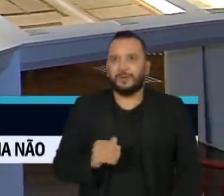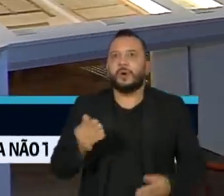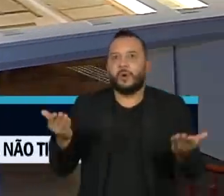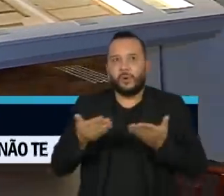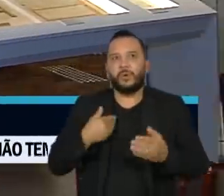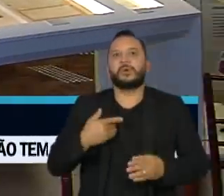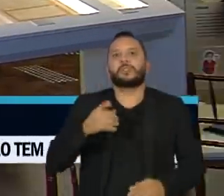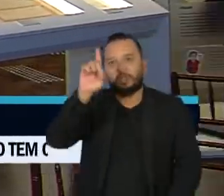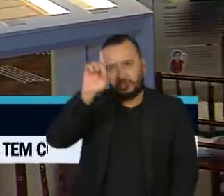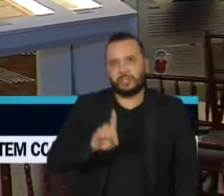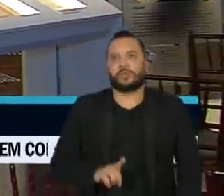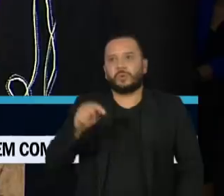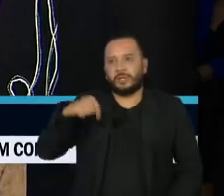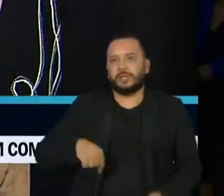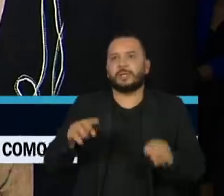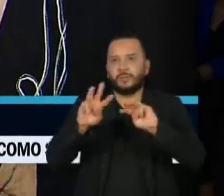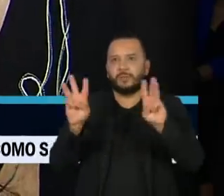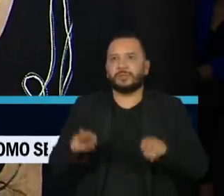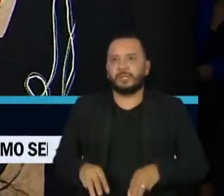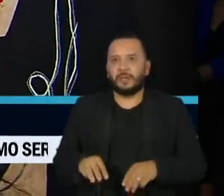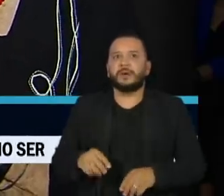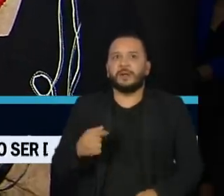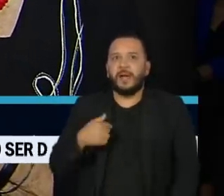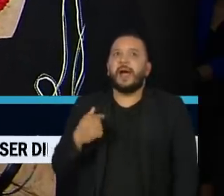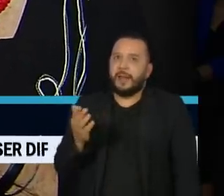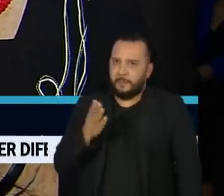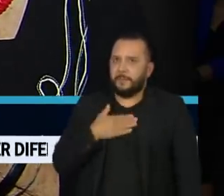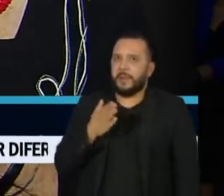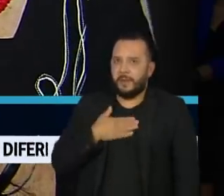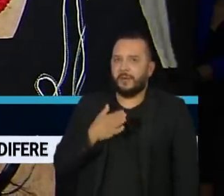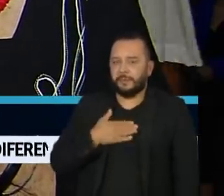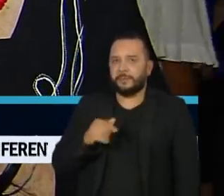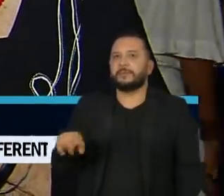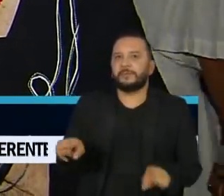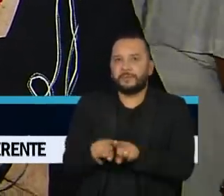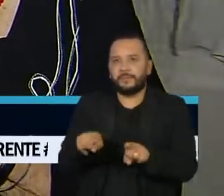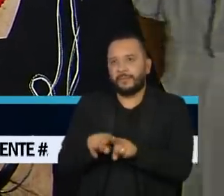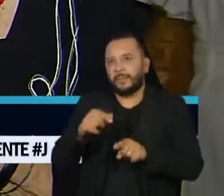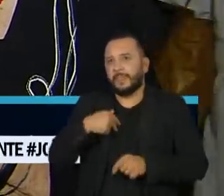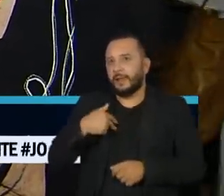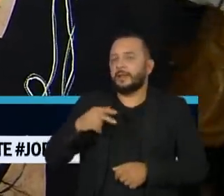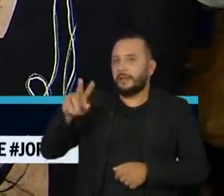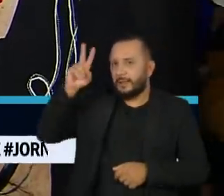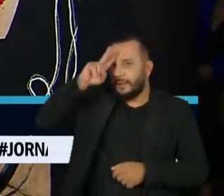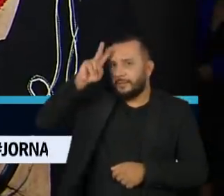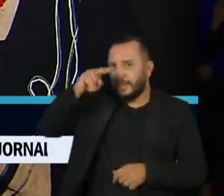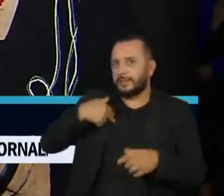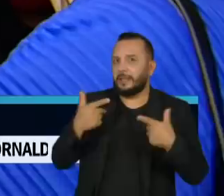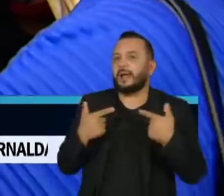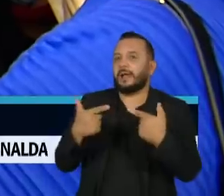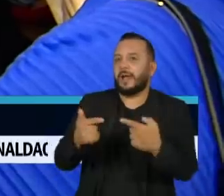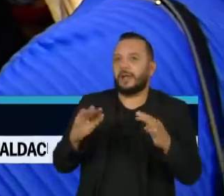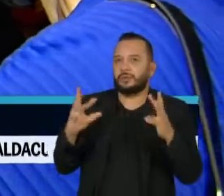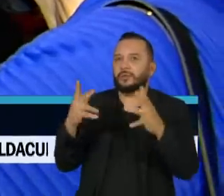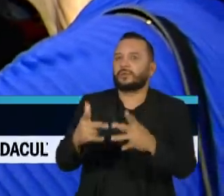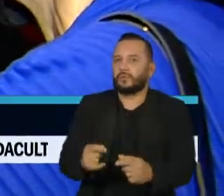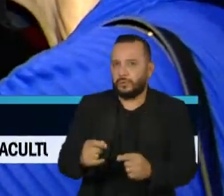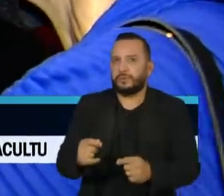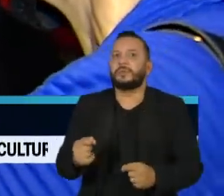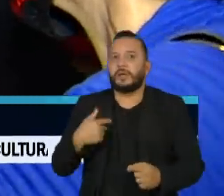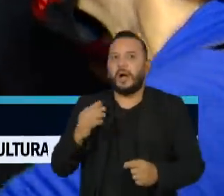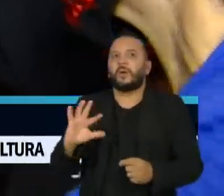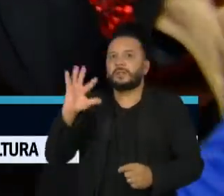do museu. Era um tesouro meu, era lembrança de tudo, da guerra, de tudo que eu tinha